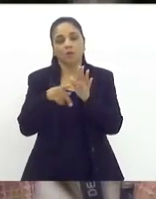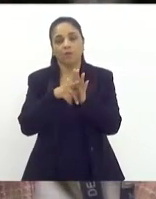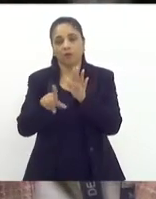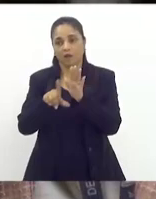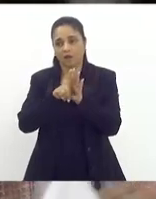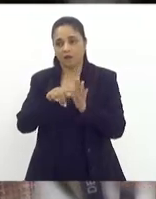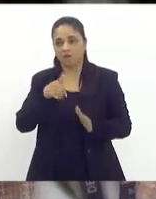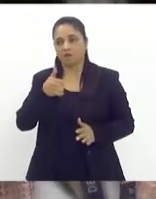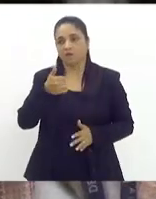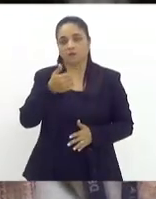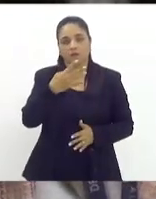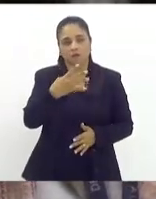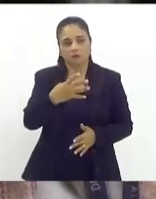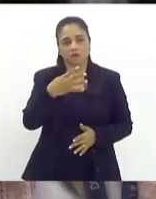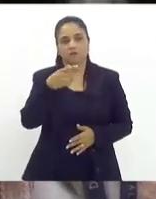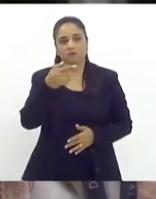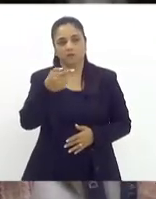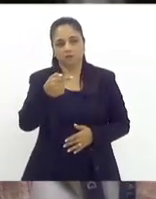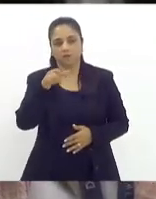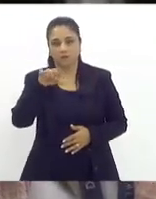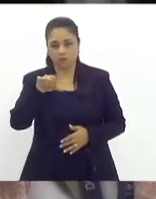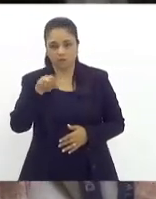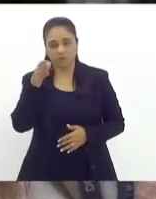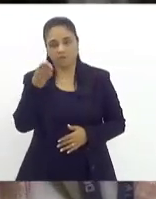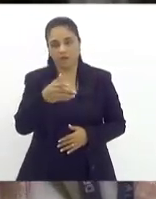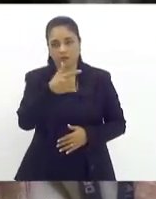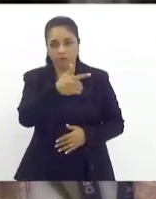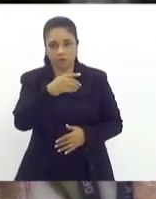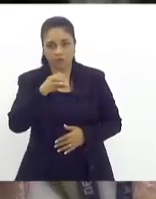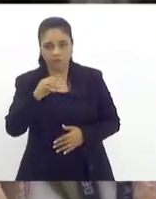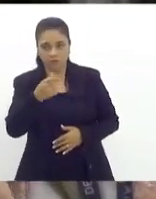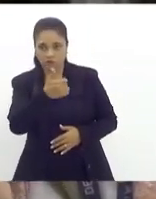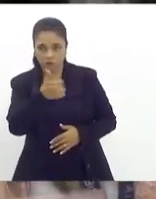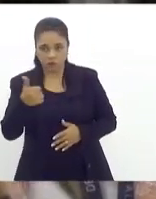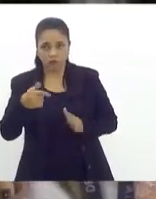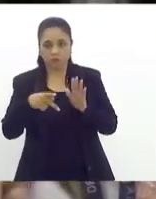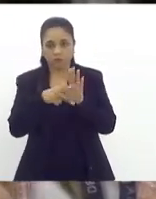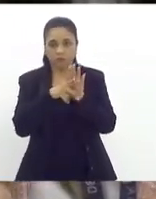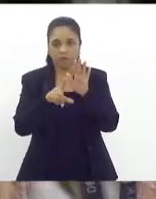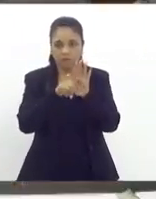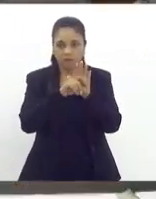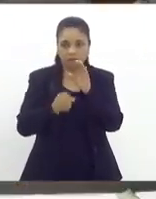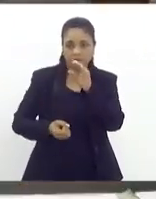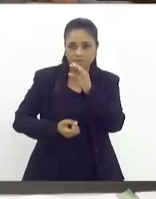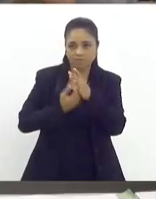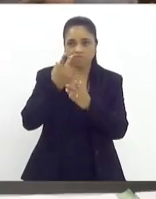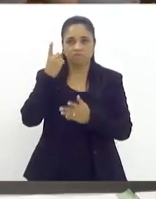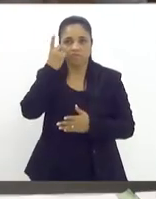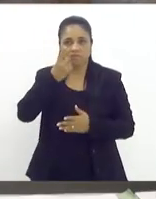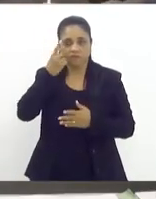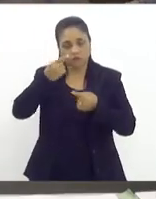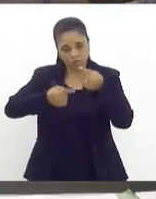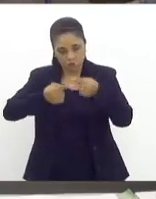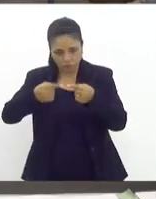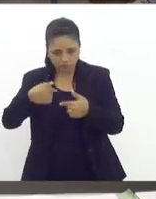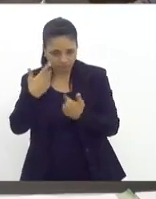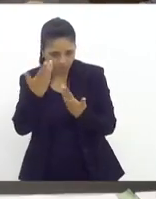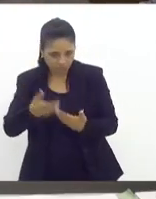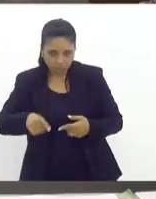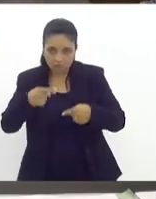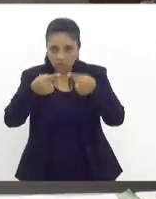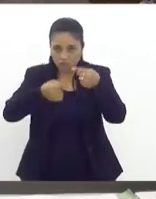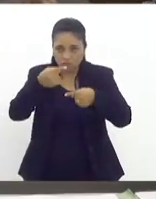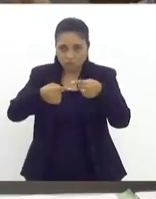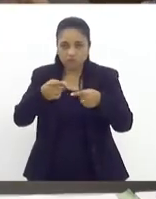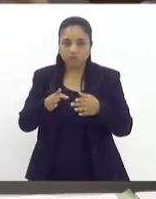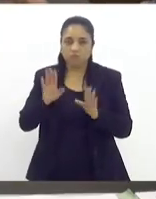de 2021. É um projeto, um PL de autoria do deputado Bruno Dallaire. Em discussão. Não havendo quem queira discutir, é